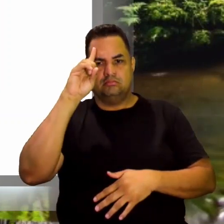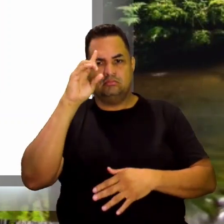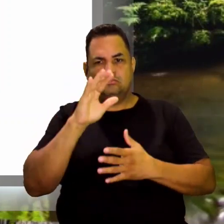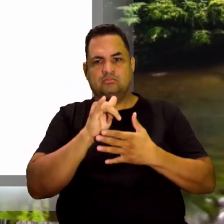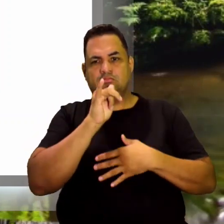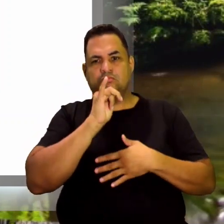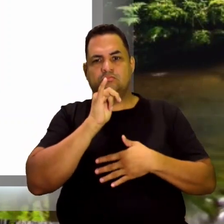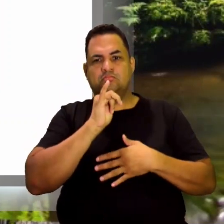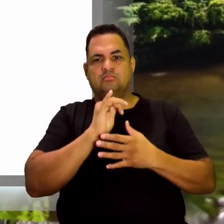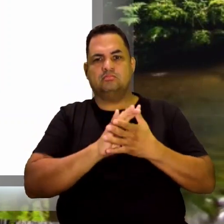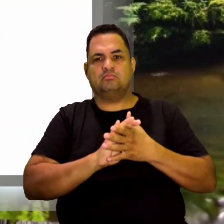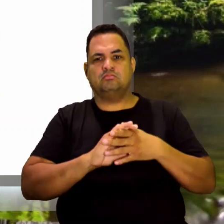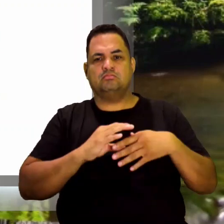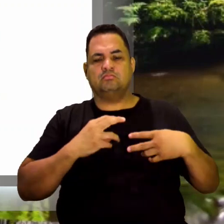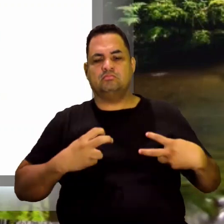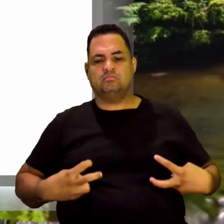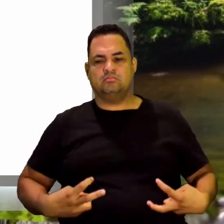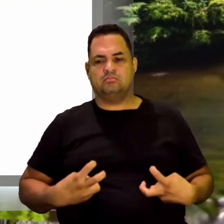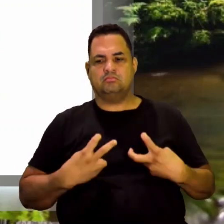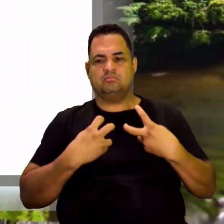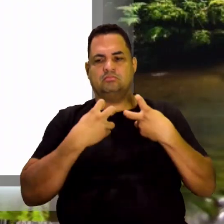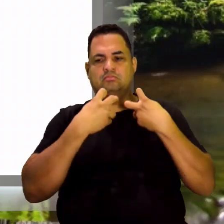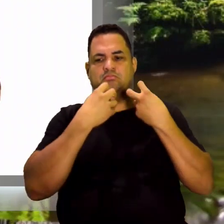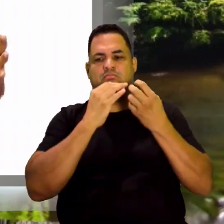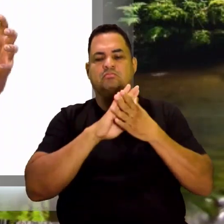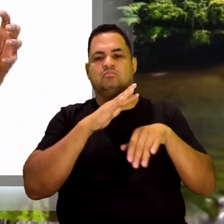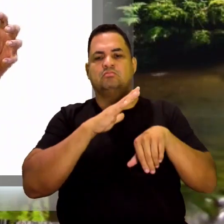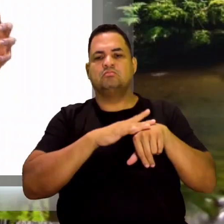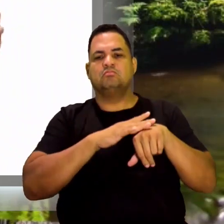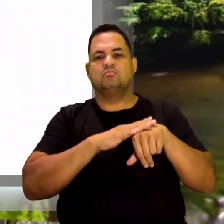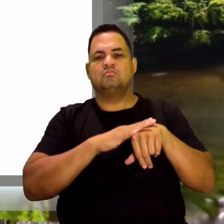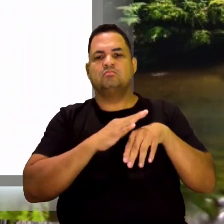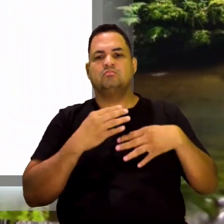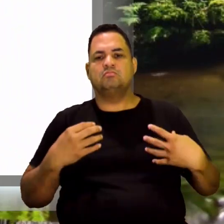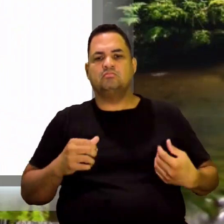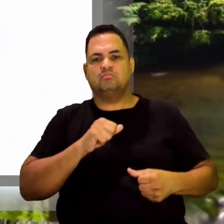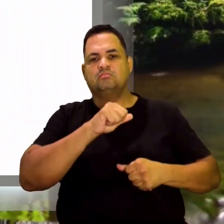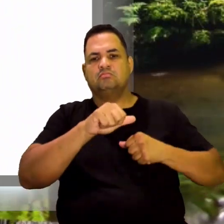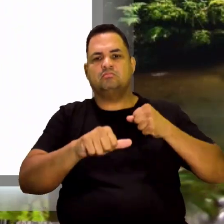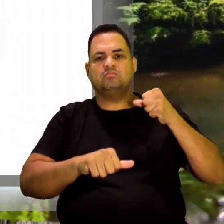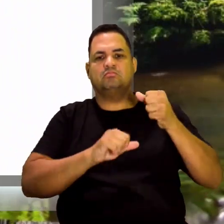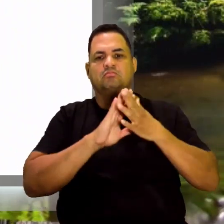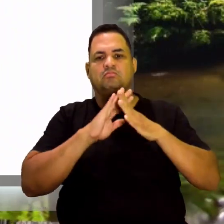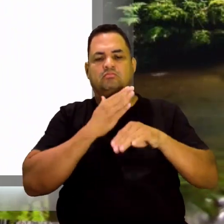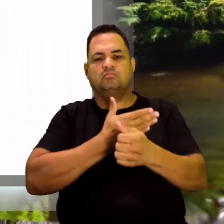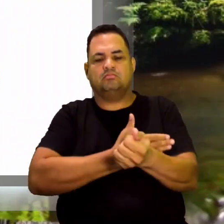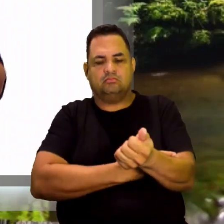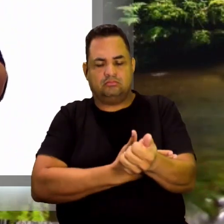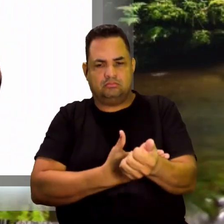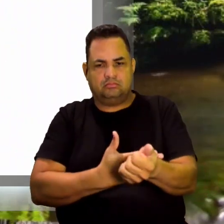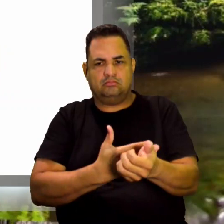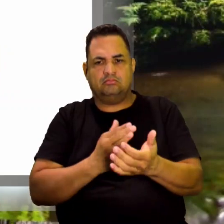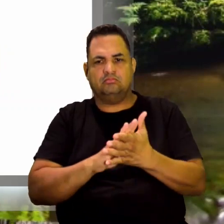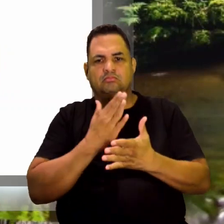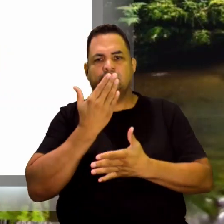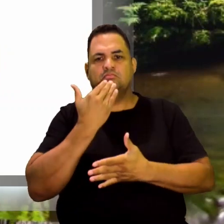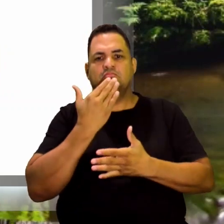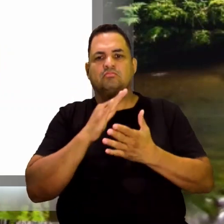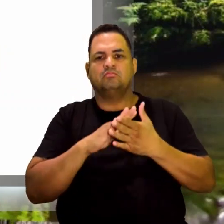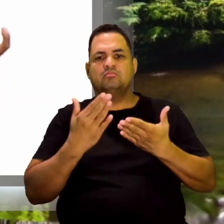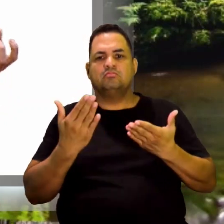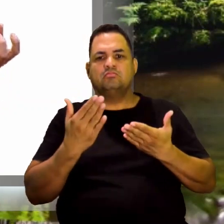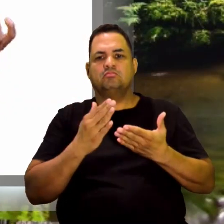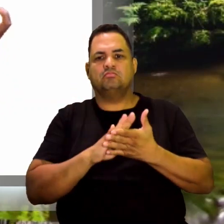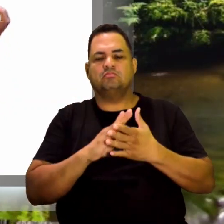exemplo, alguns cânceres que, com o passar do tempo, né, com essa mudança de hábito de